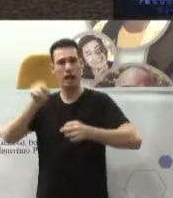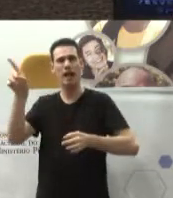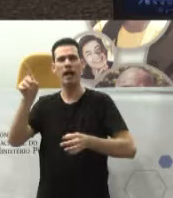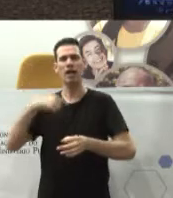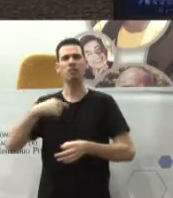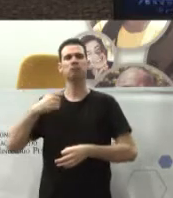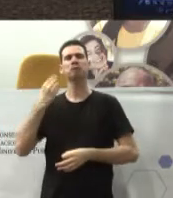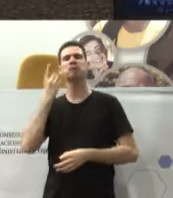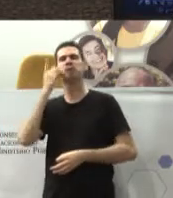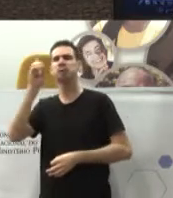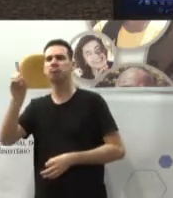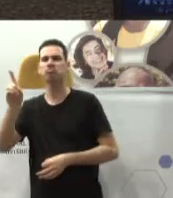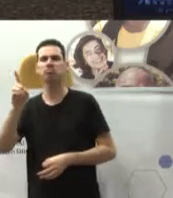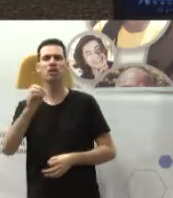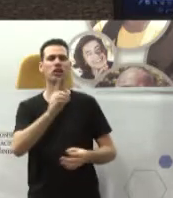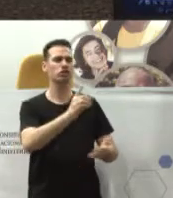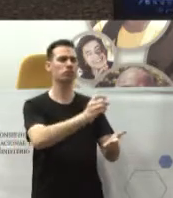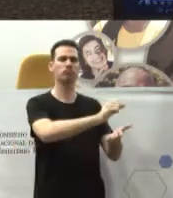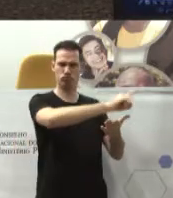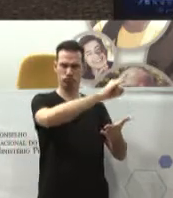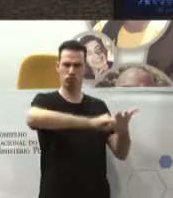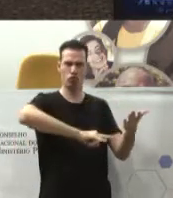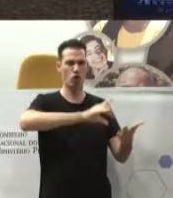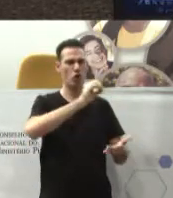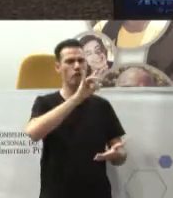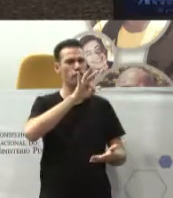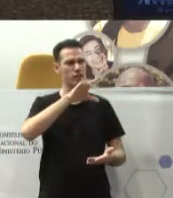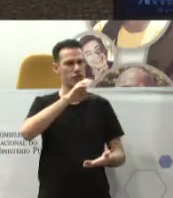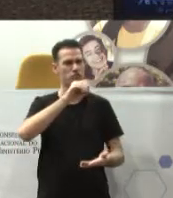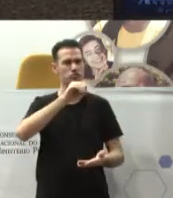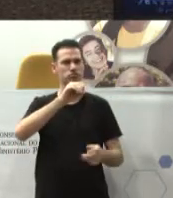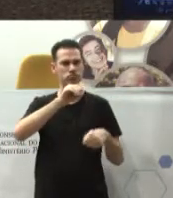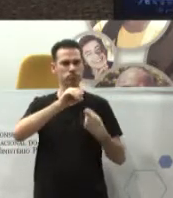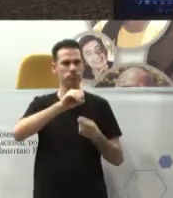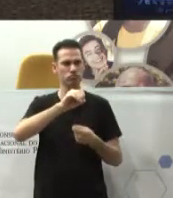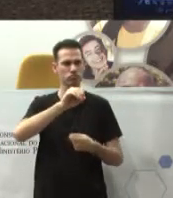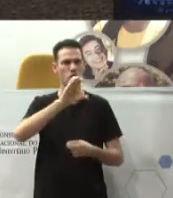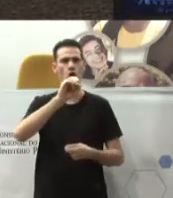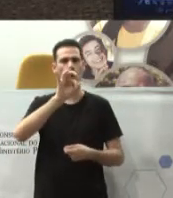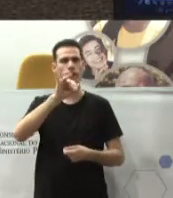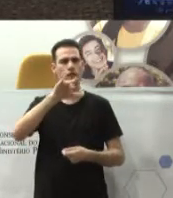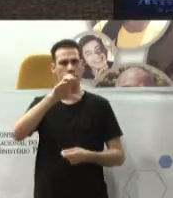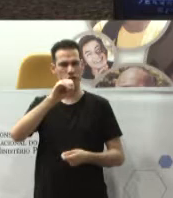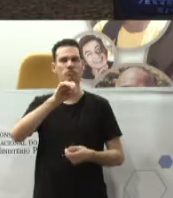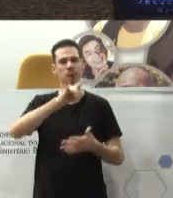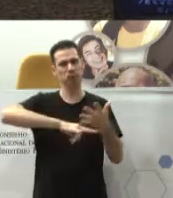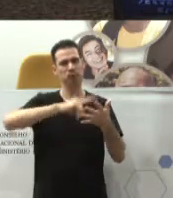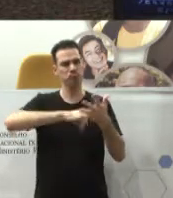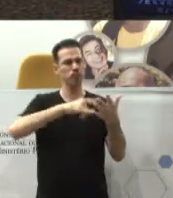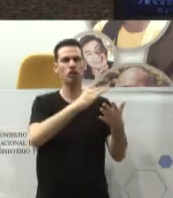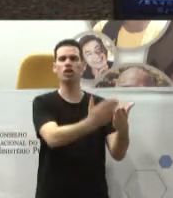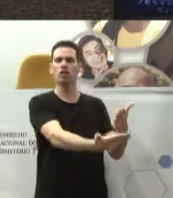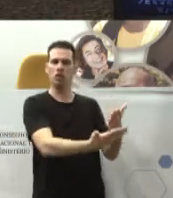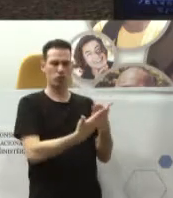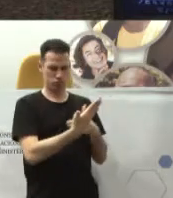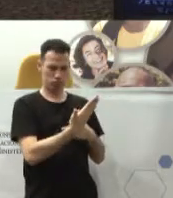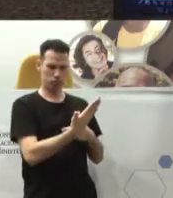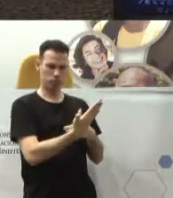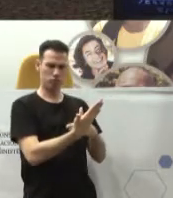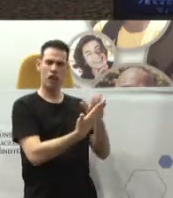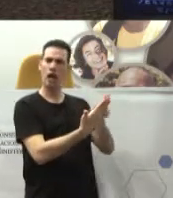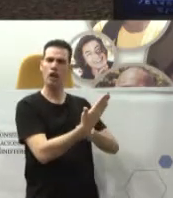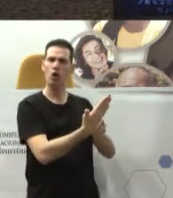minha, recebi um ofício do diretor do Hospital Oncológico de Barretos, que me pediu para não preencher o